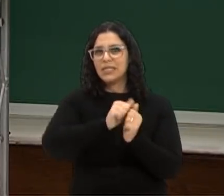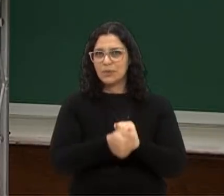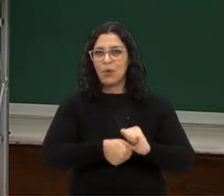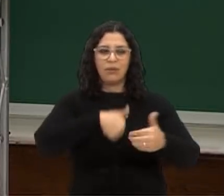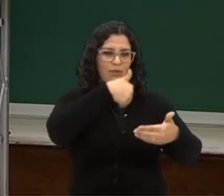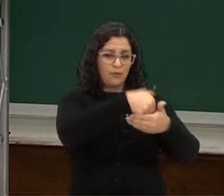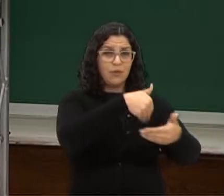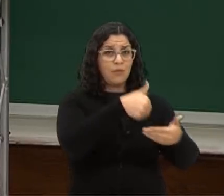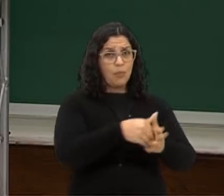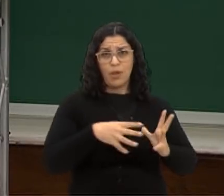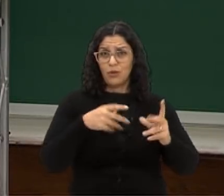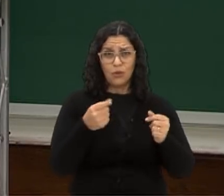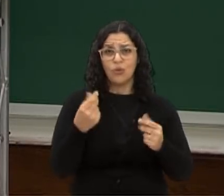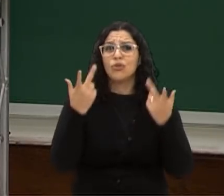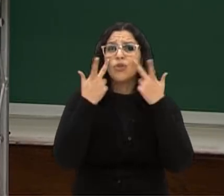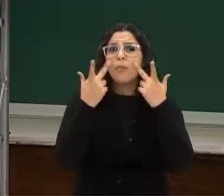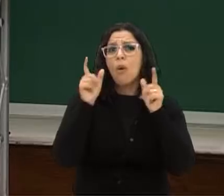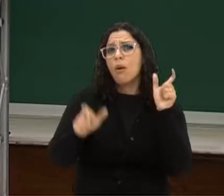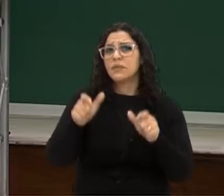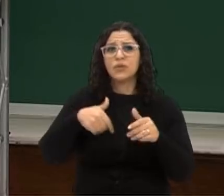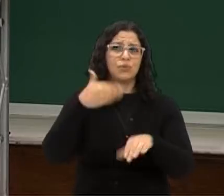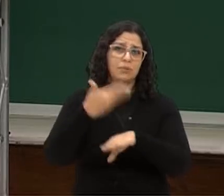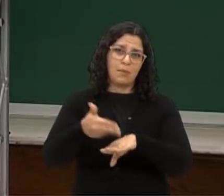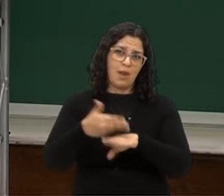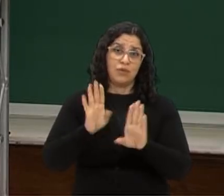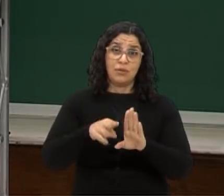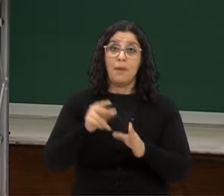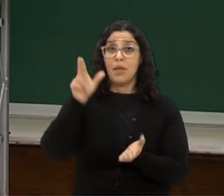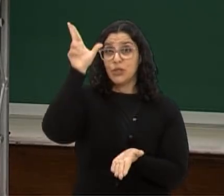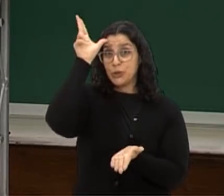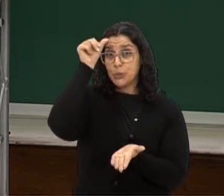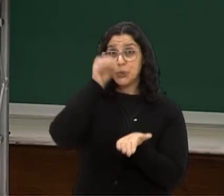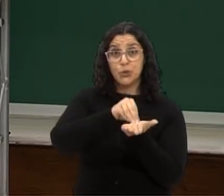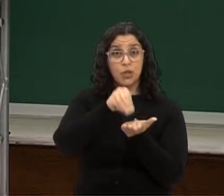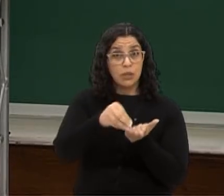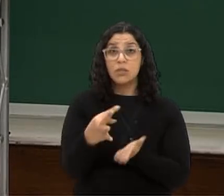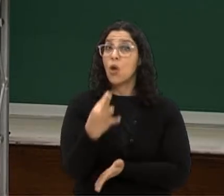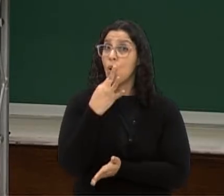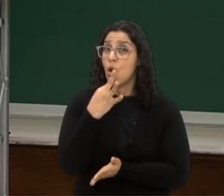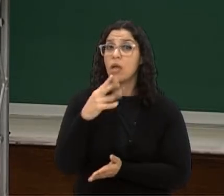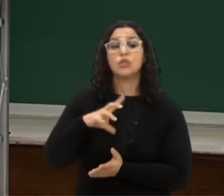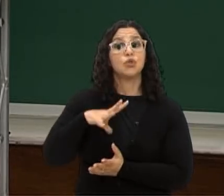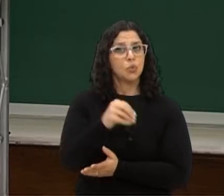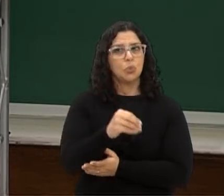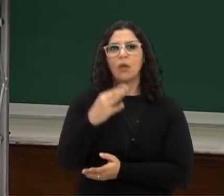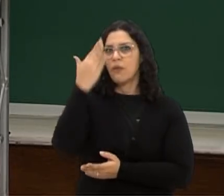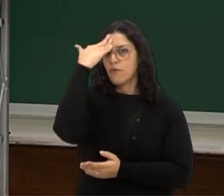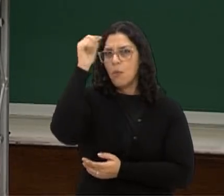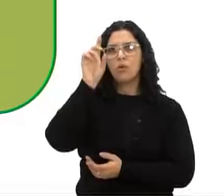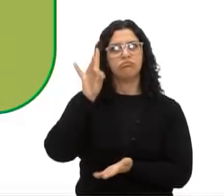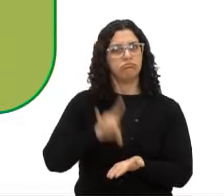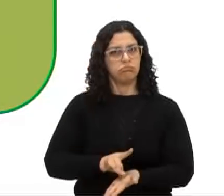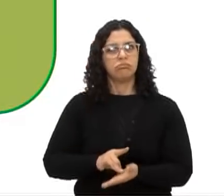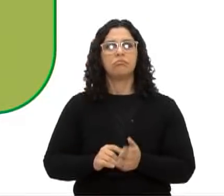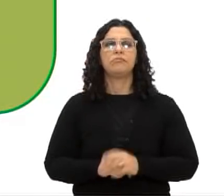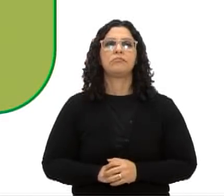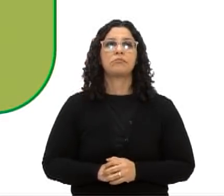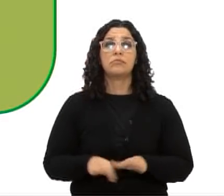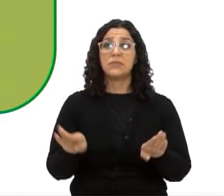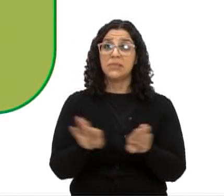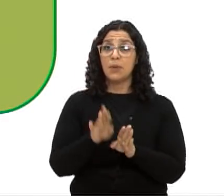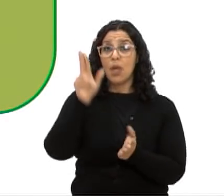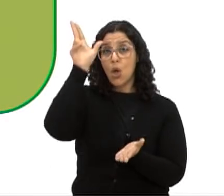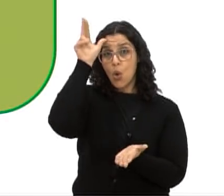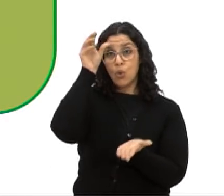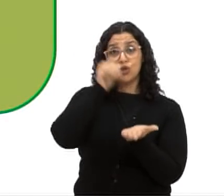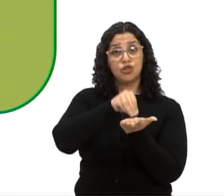toda quadra aí de esporte tem alguém jogando futebol. Mas o xadrez é muito conhecido mesmo. O xadrez também é